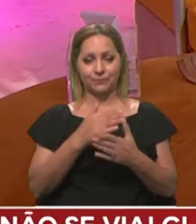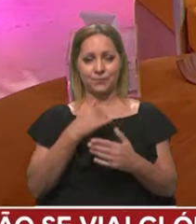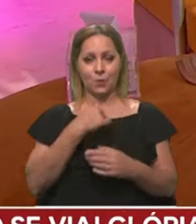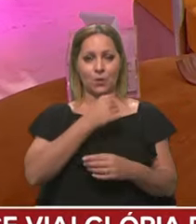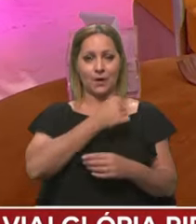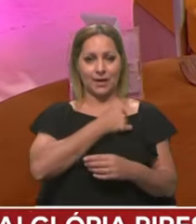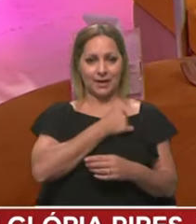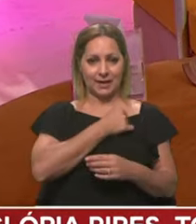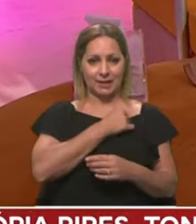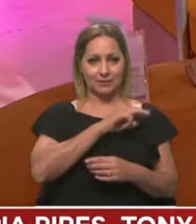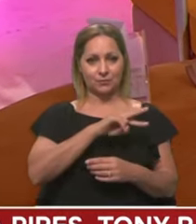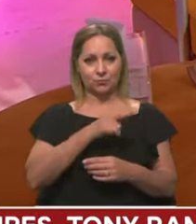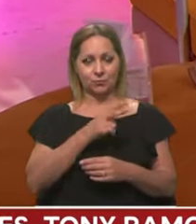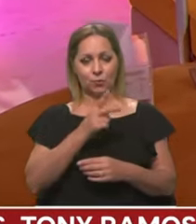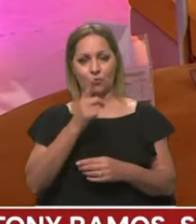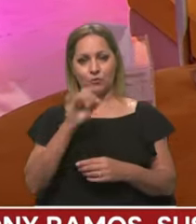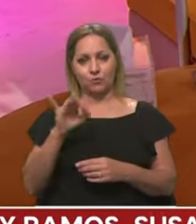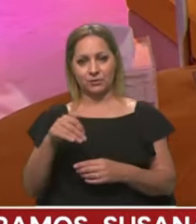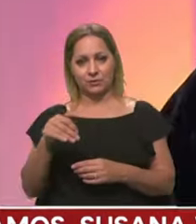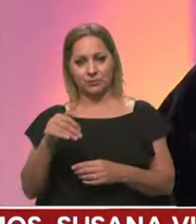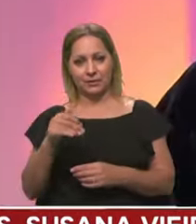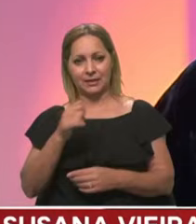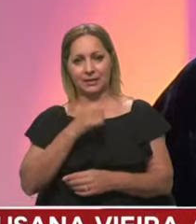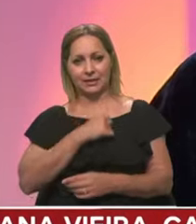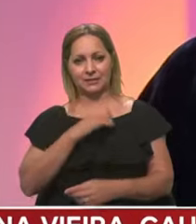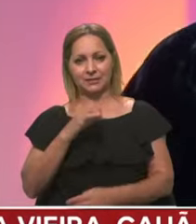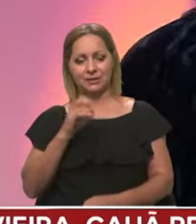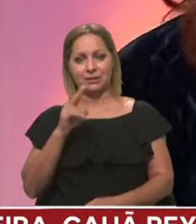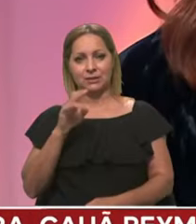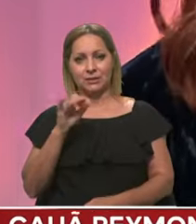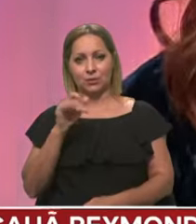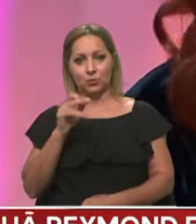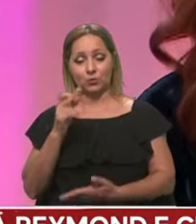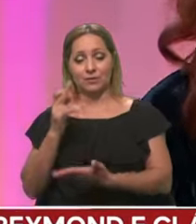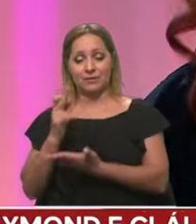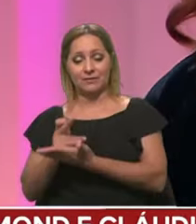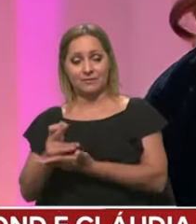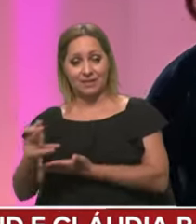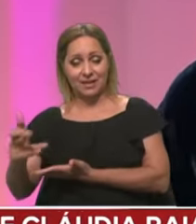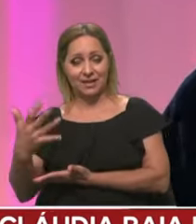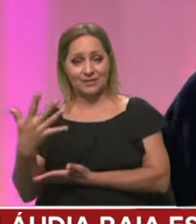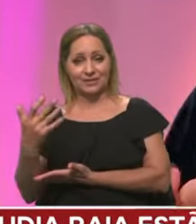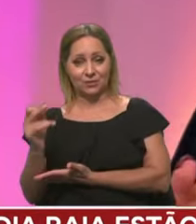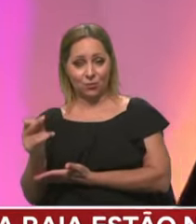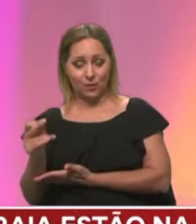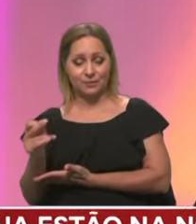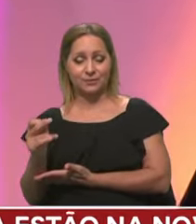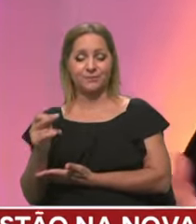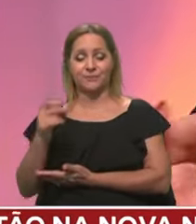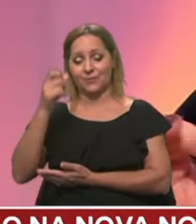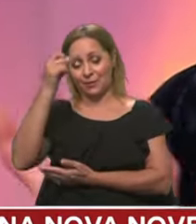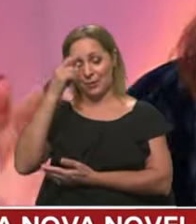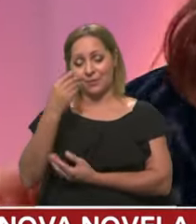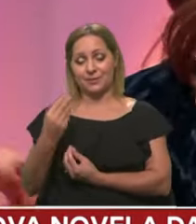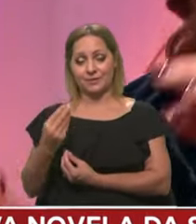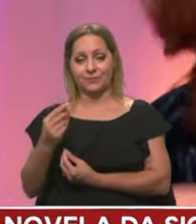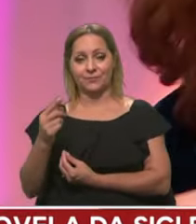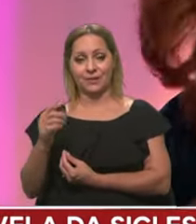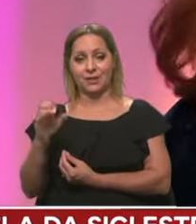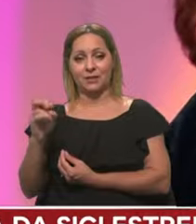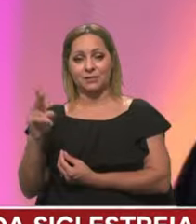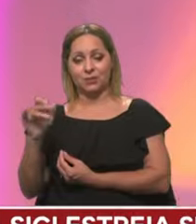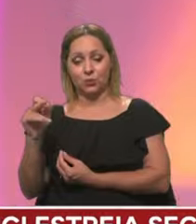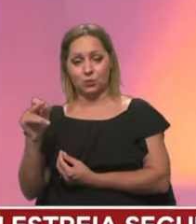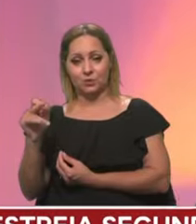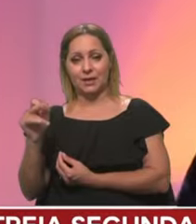minha casa fui passar um fim de semana à casa da cucha fica lá viver 5 anos eu gosto dessa história é uma história incrível e saí de casa da cucha para me